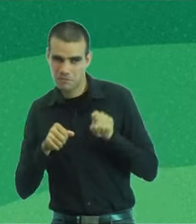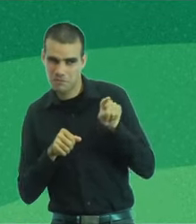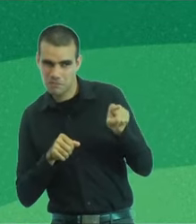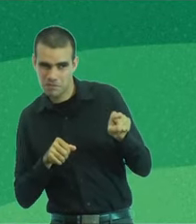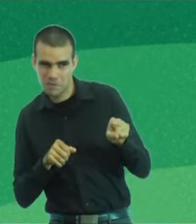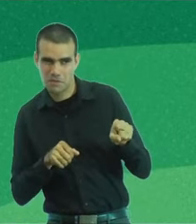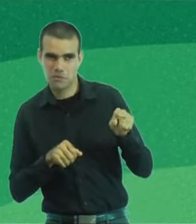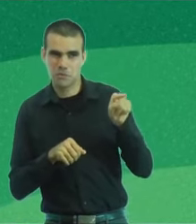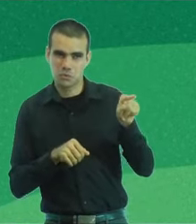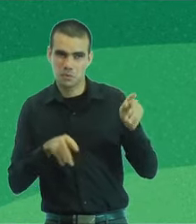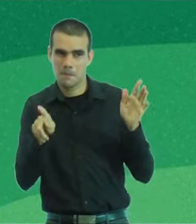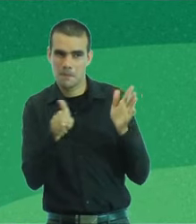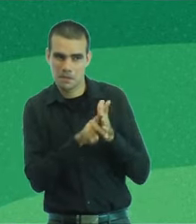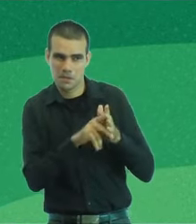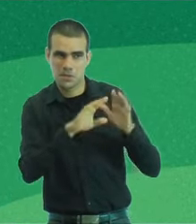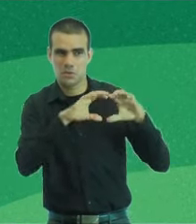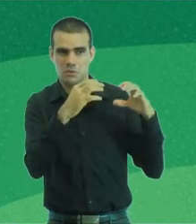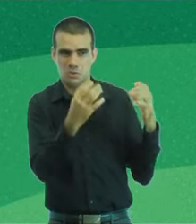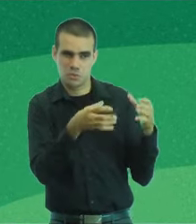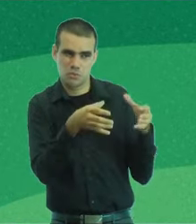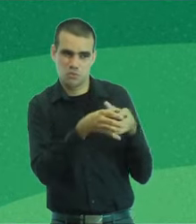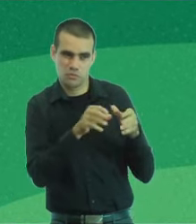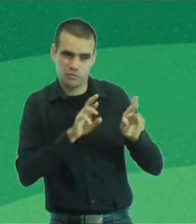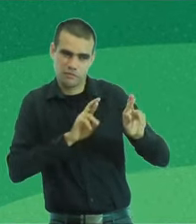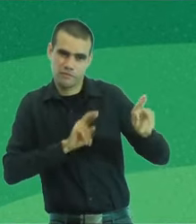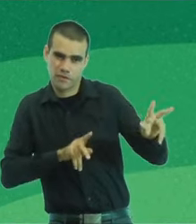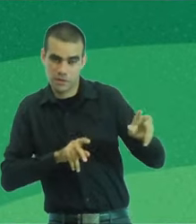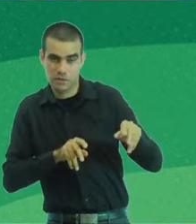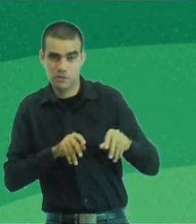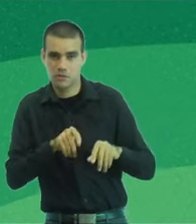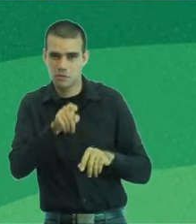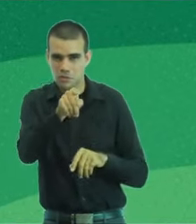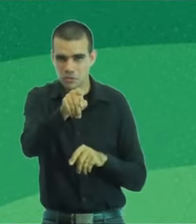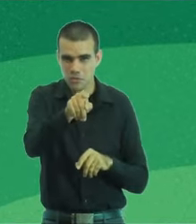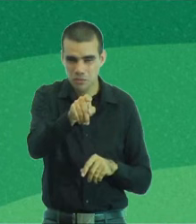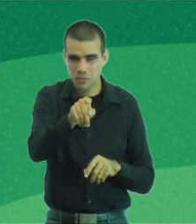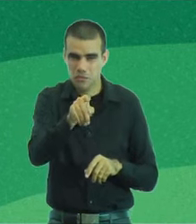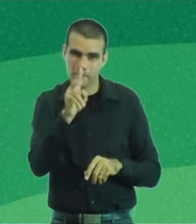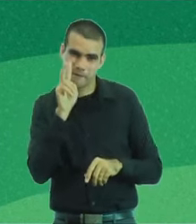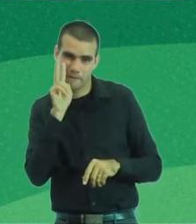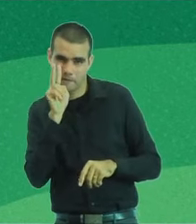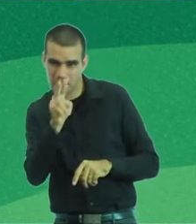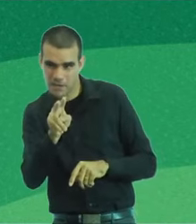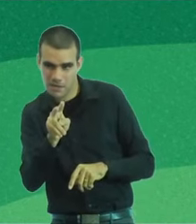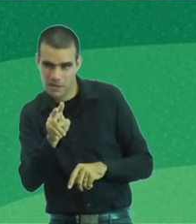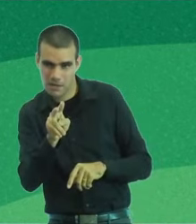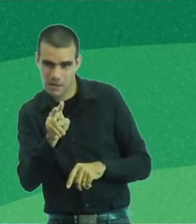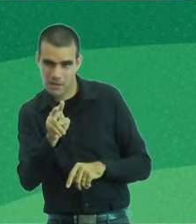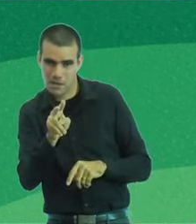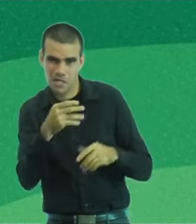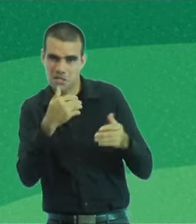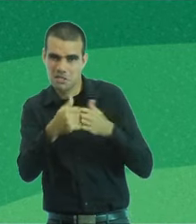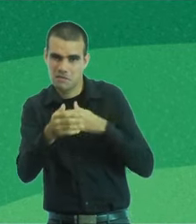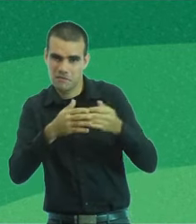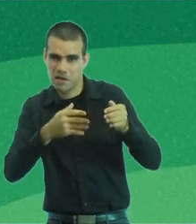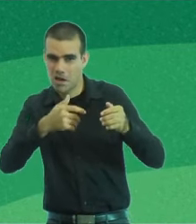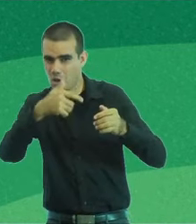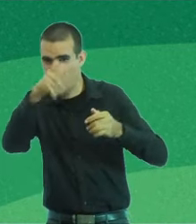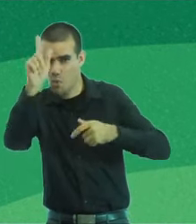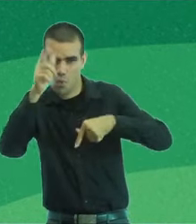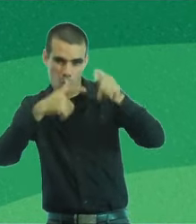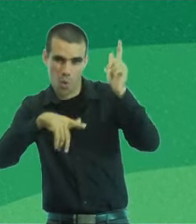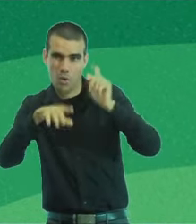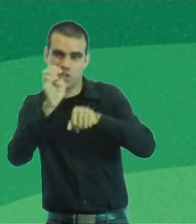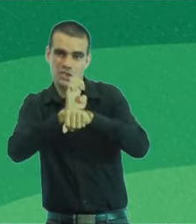enxergo porque você faz parte de uma comunidade que não é a minha eu não te enxergo porque você qualquer coisa porque você veio